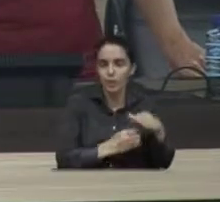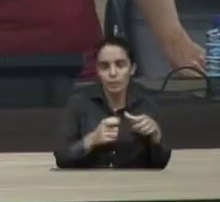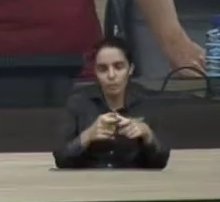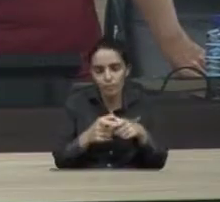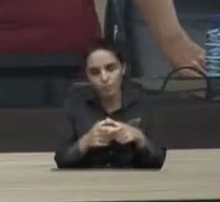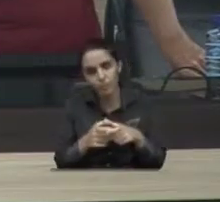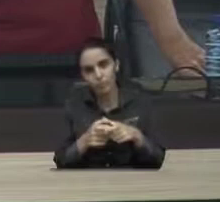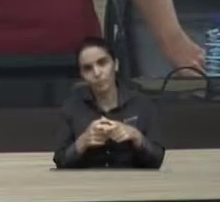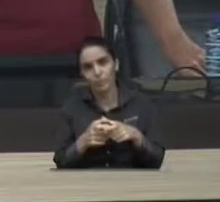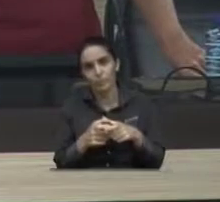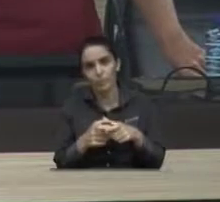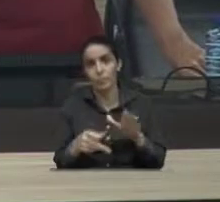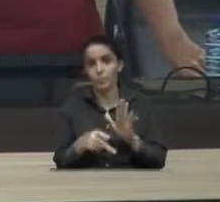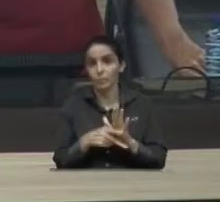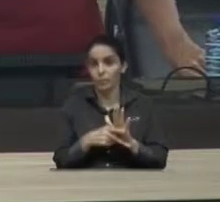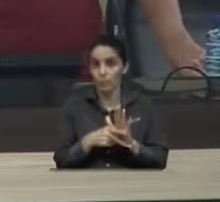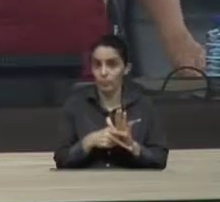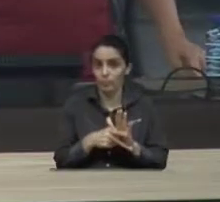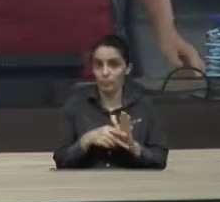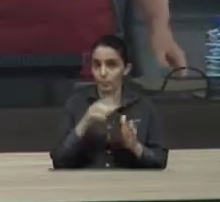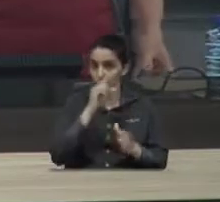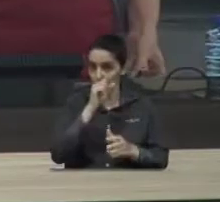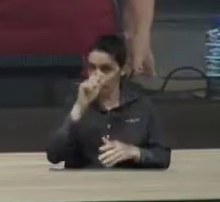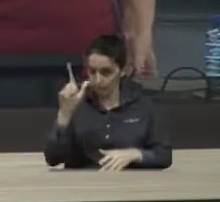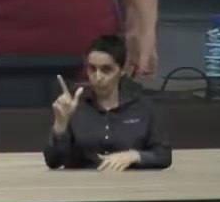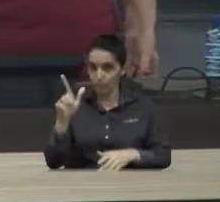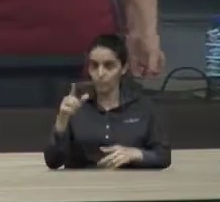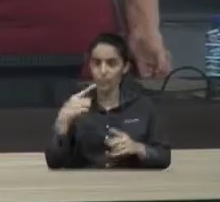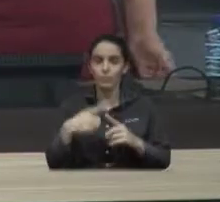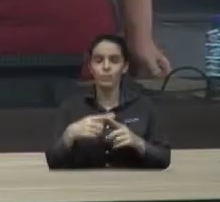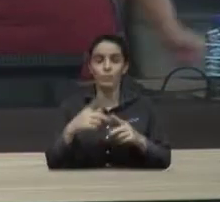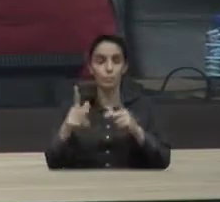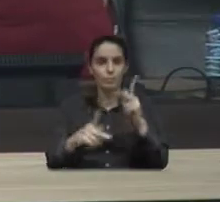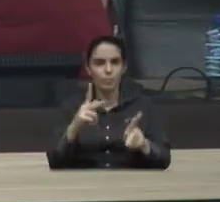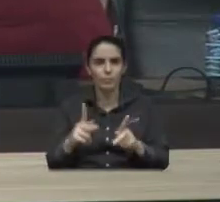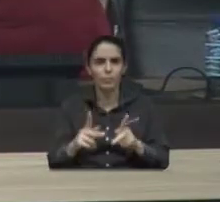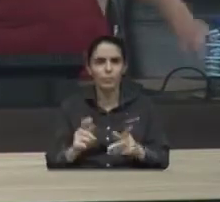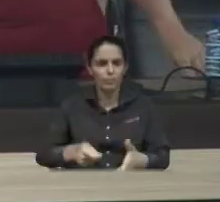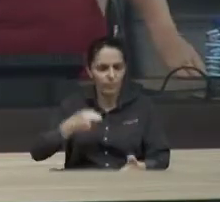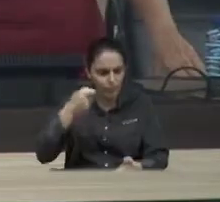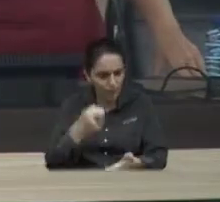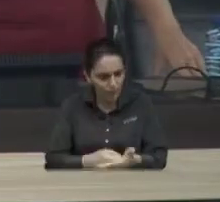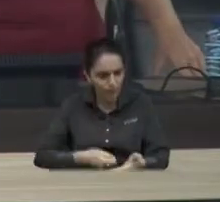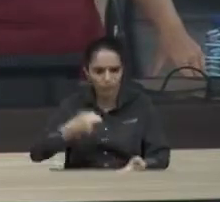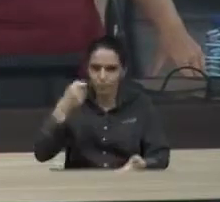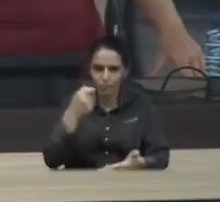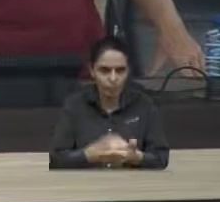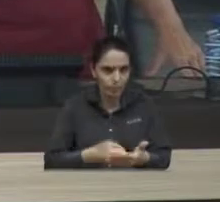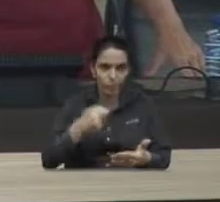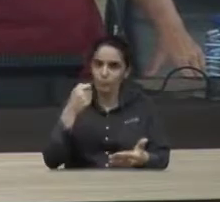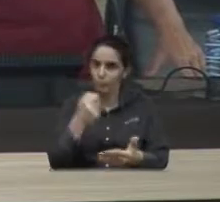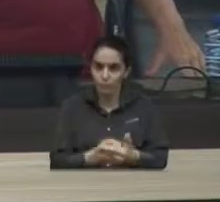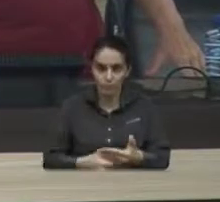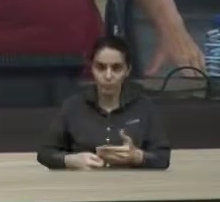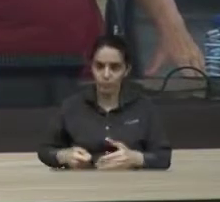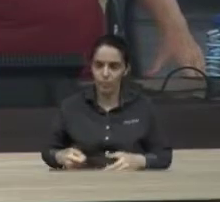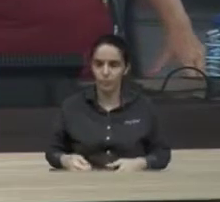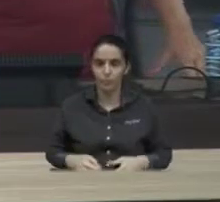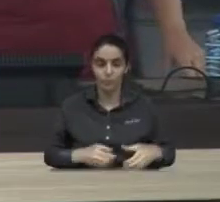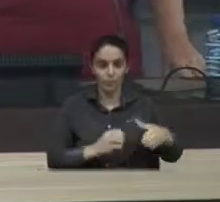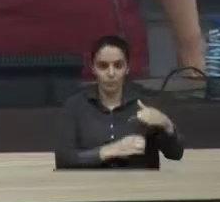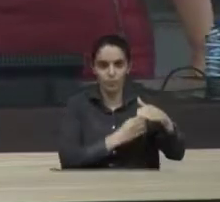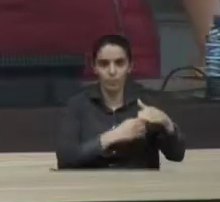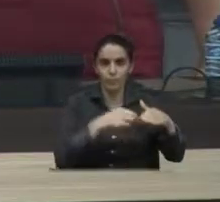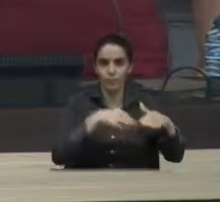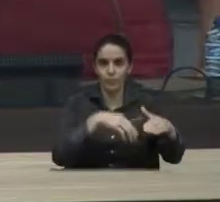povo batalhador e que teve pessoas numa grandeza como a Máquina São Paulo,